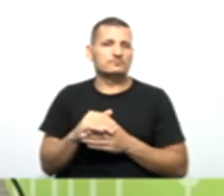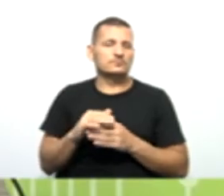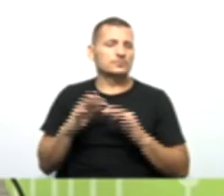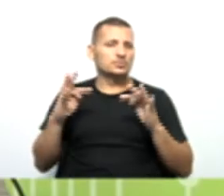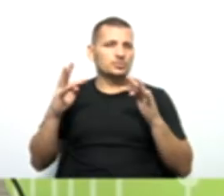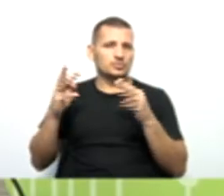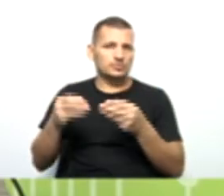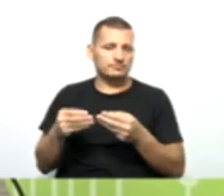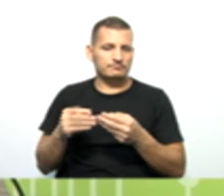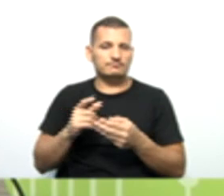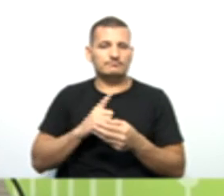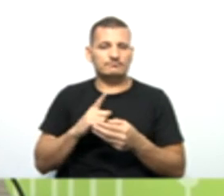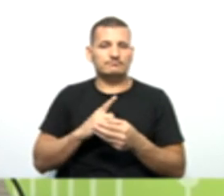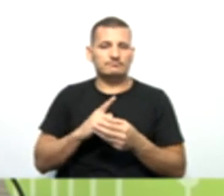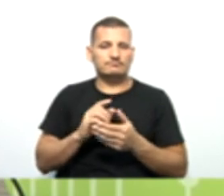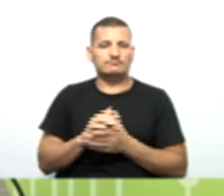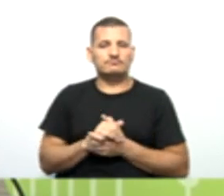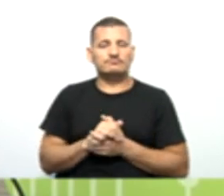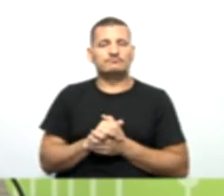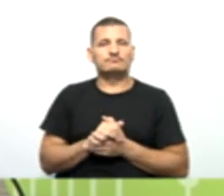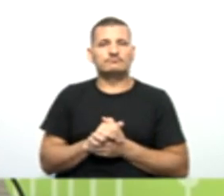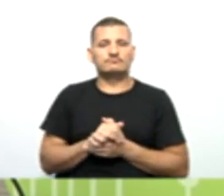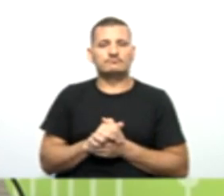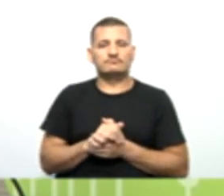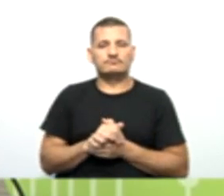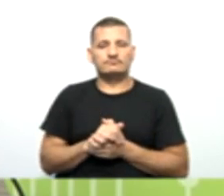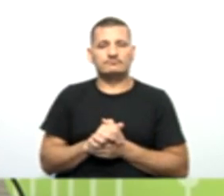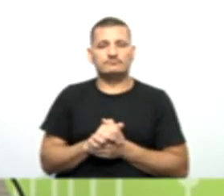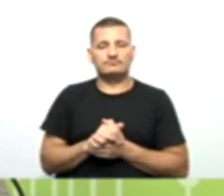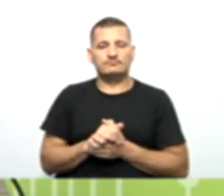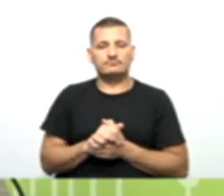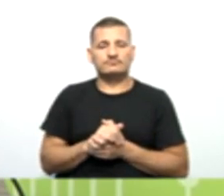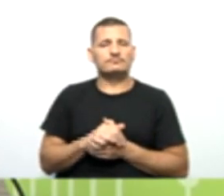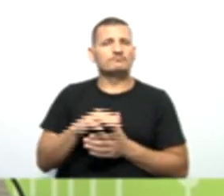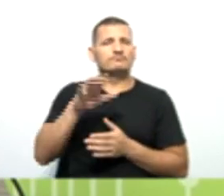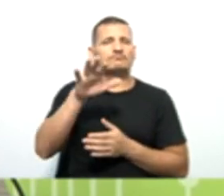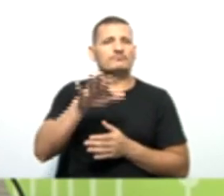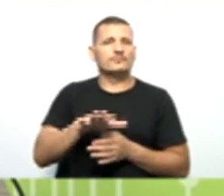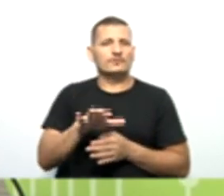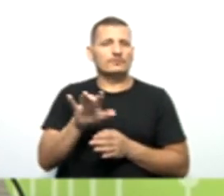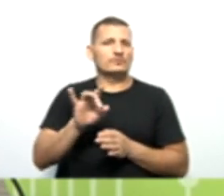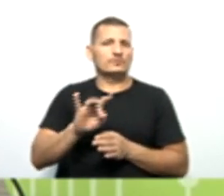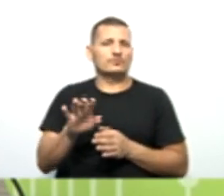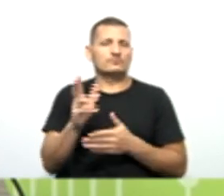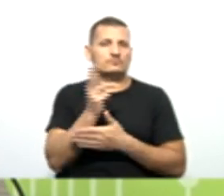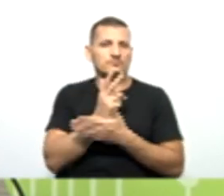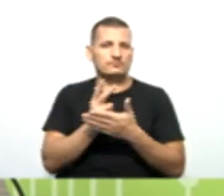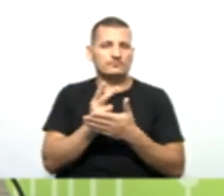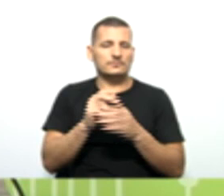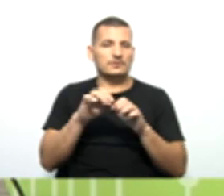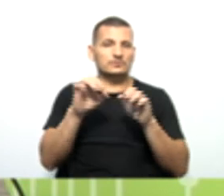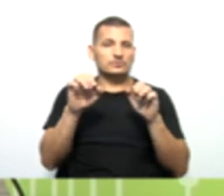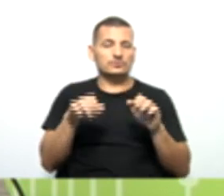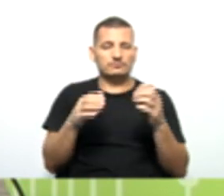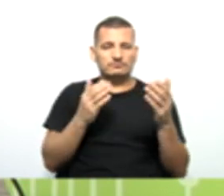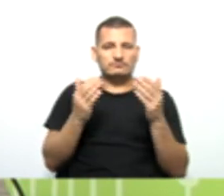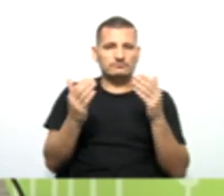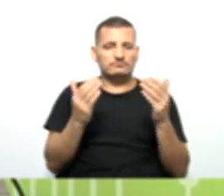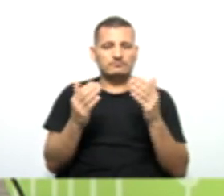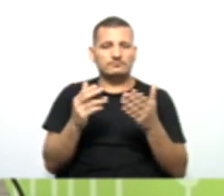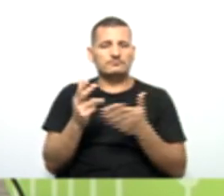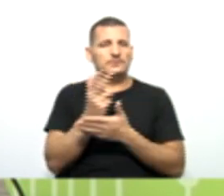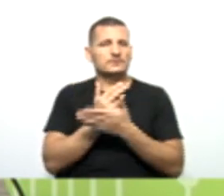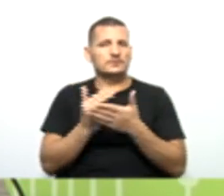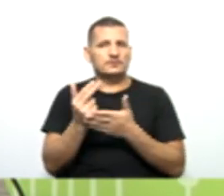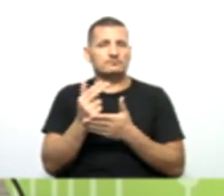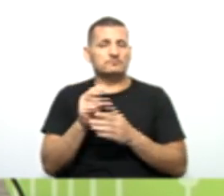ajustado para a execução do nosso projeto. Essa aqui é a forma gráfica da estrutura analítica. Tá? É um desenho que você tem, isso